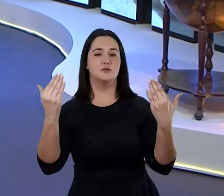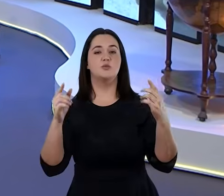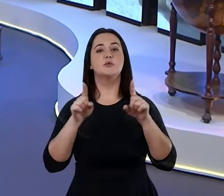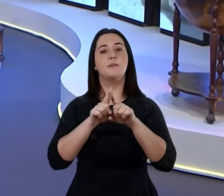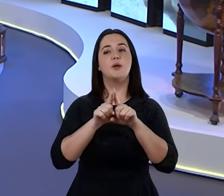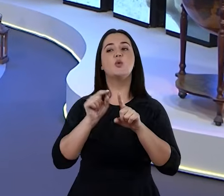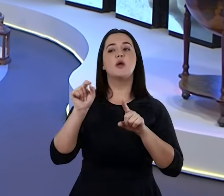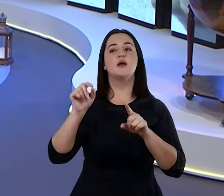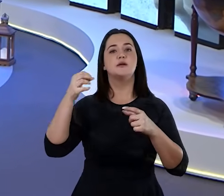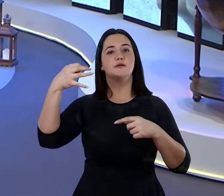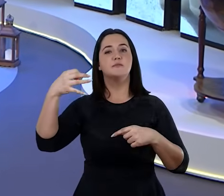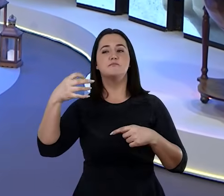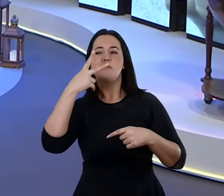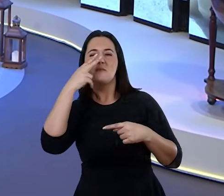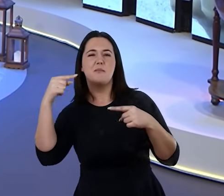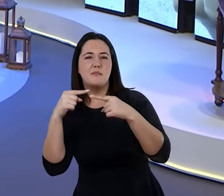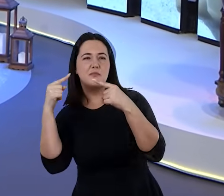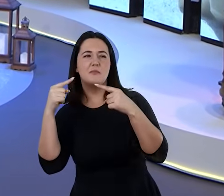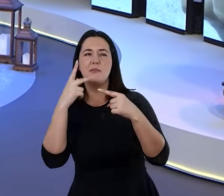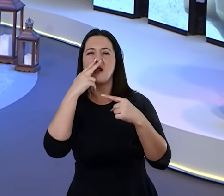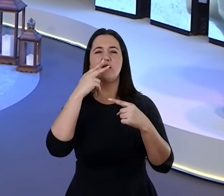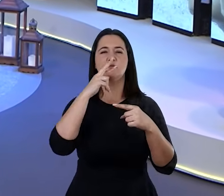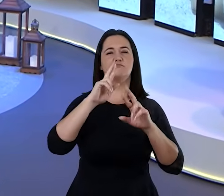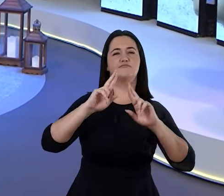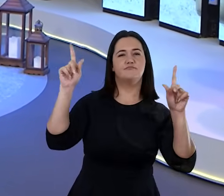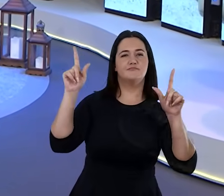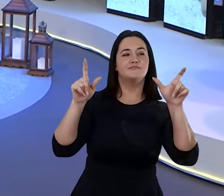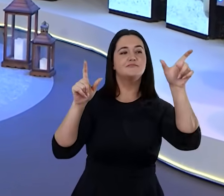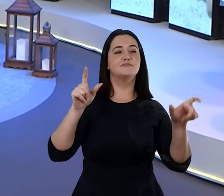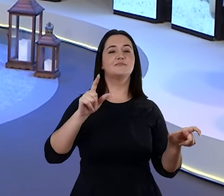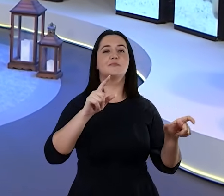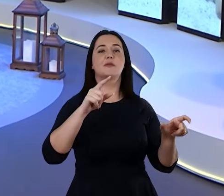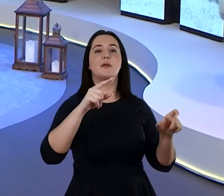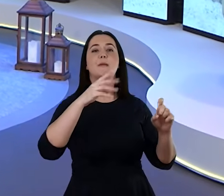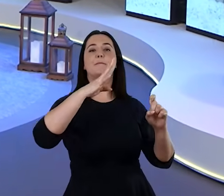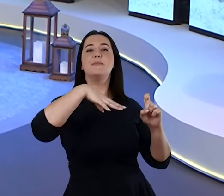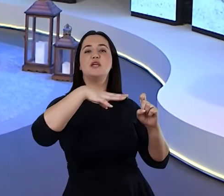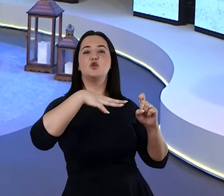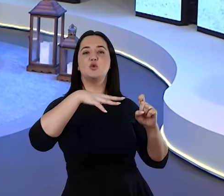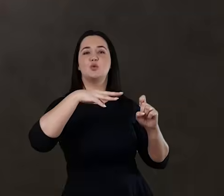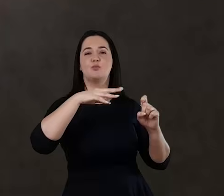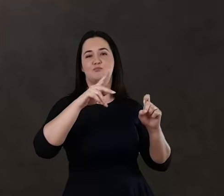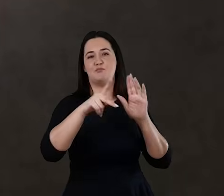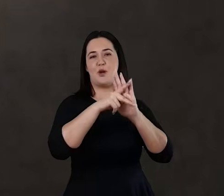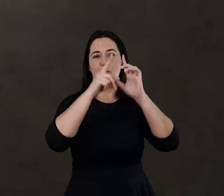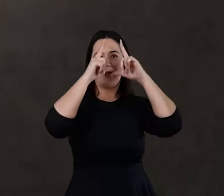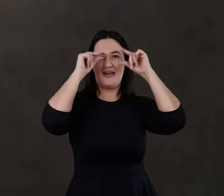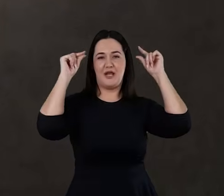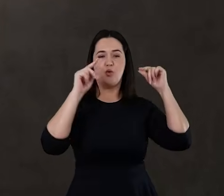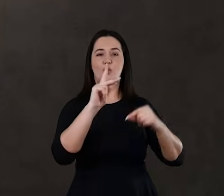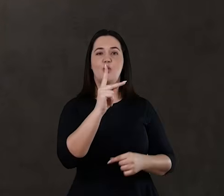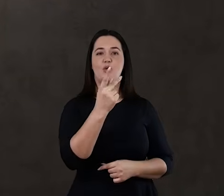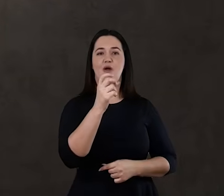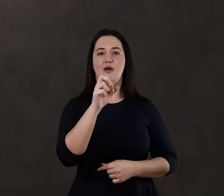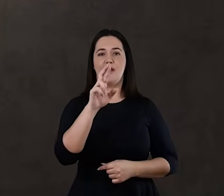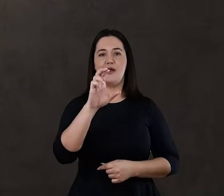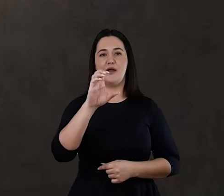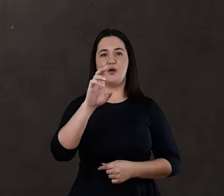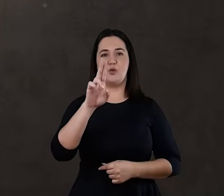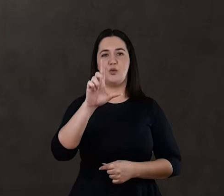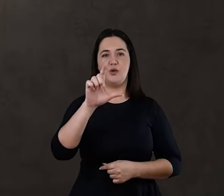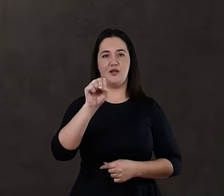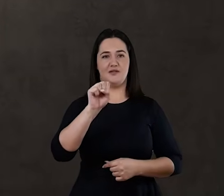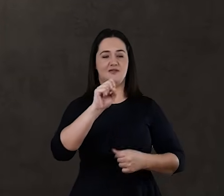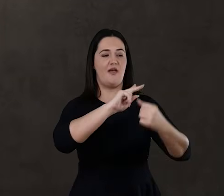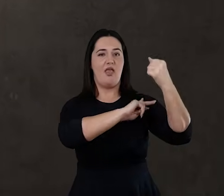as distinções entre a história de Sansão e aquele mito grego de Hércules. O curioso livro de